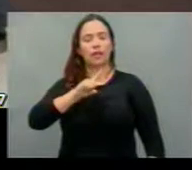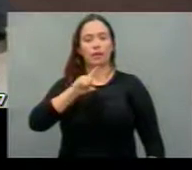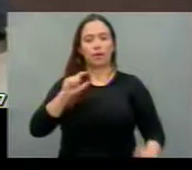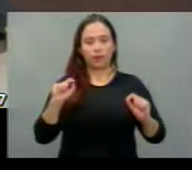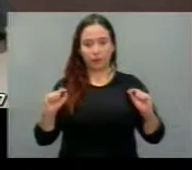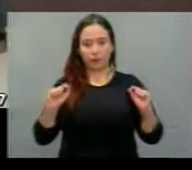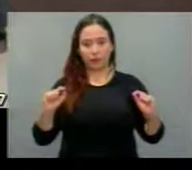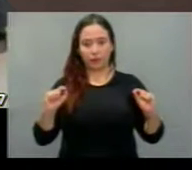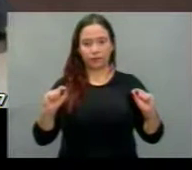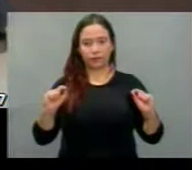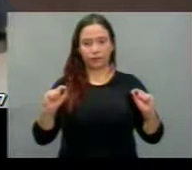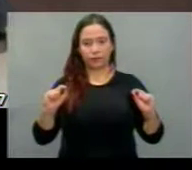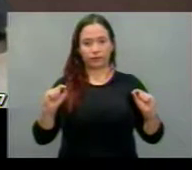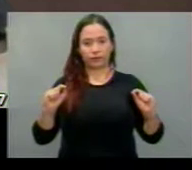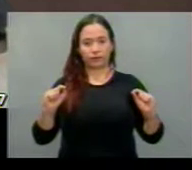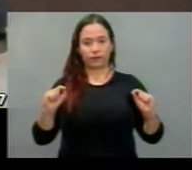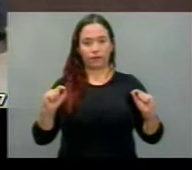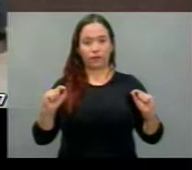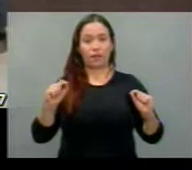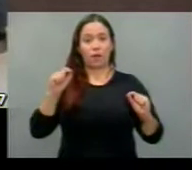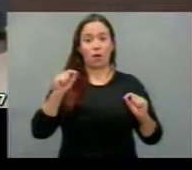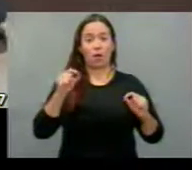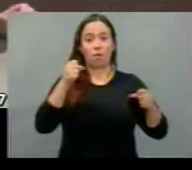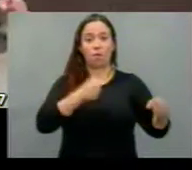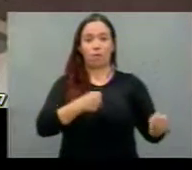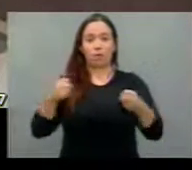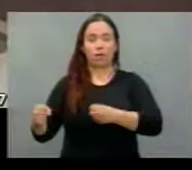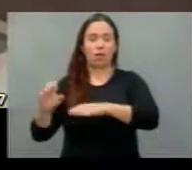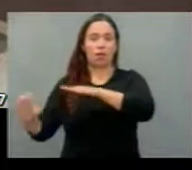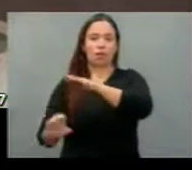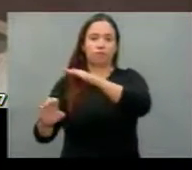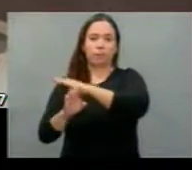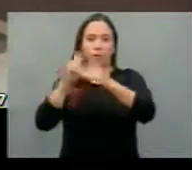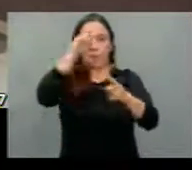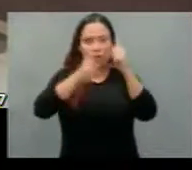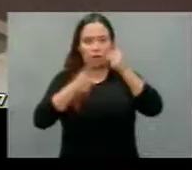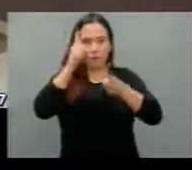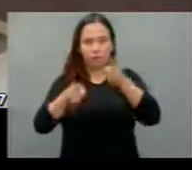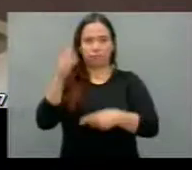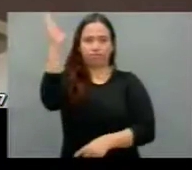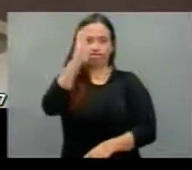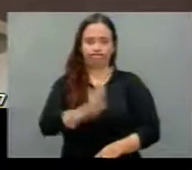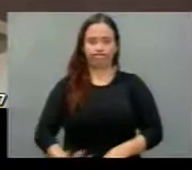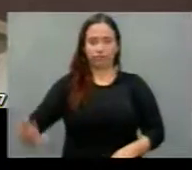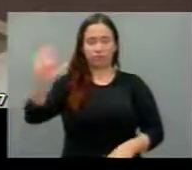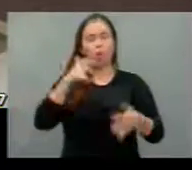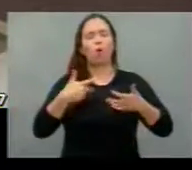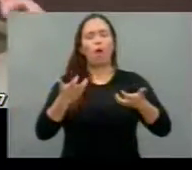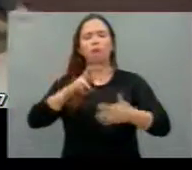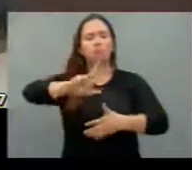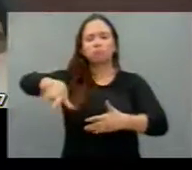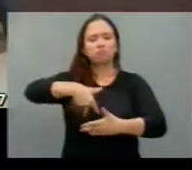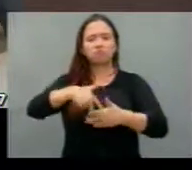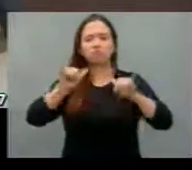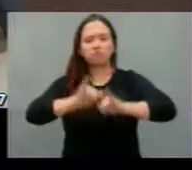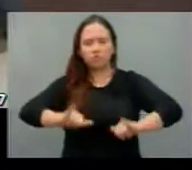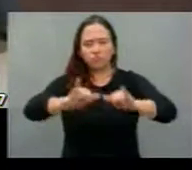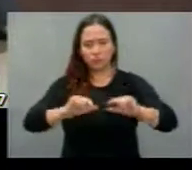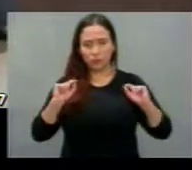porta de grandes mandatários do país. Mas eu queria, sobretudo, fazer esse pronunciamento no sentido de